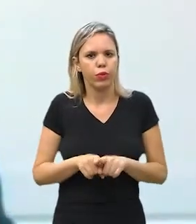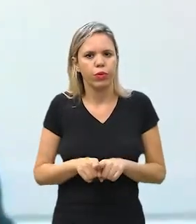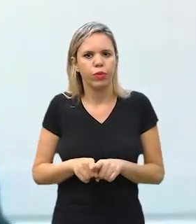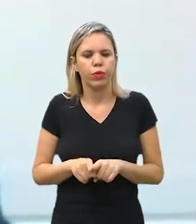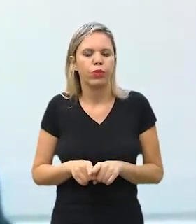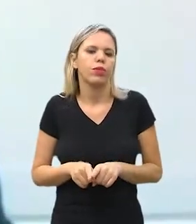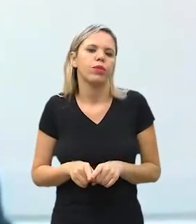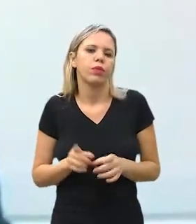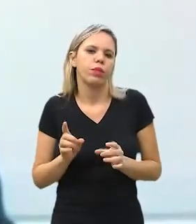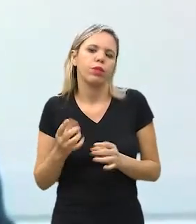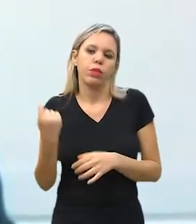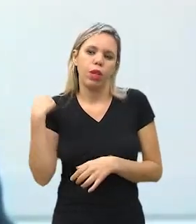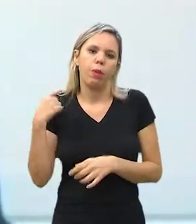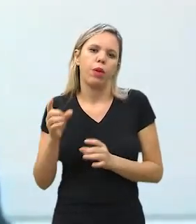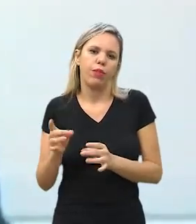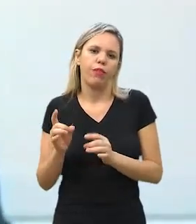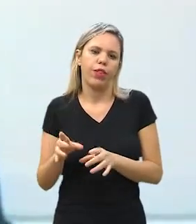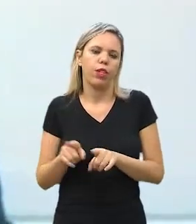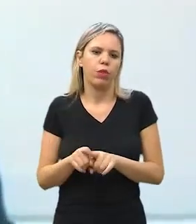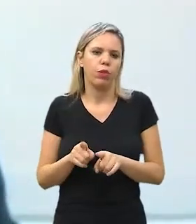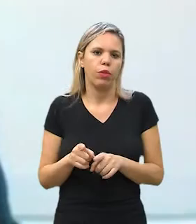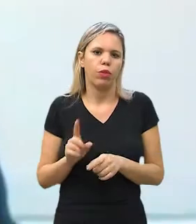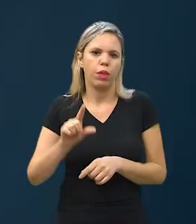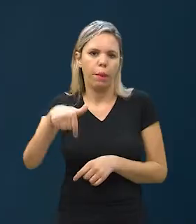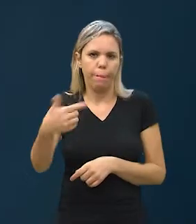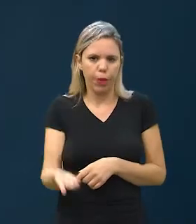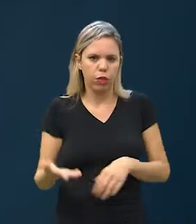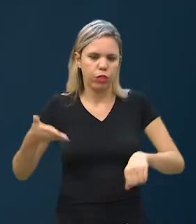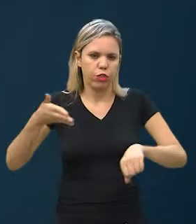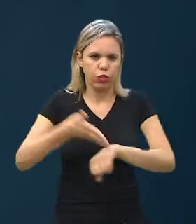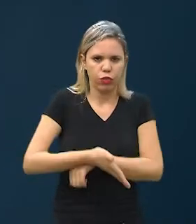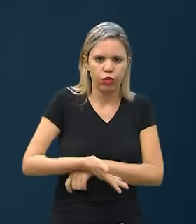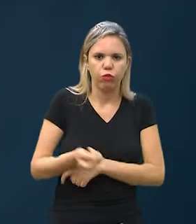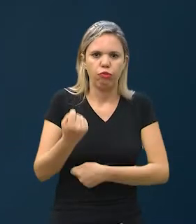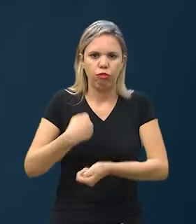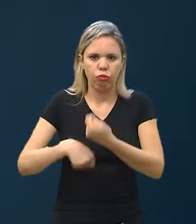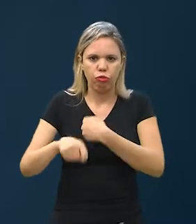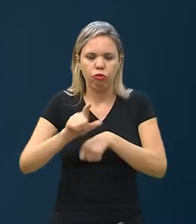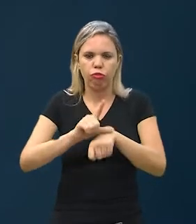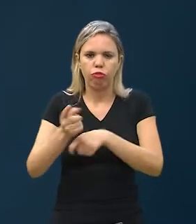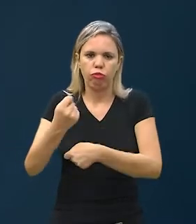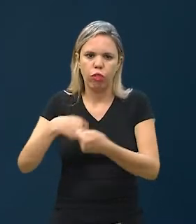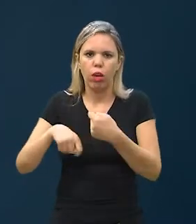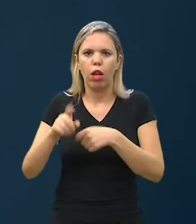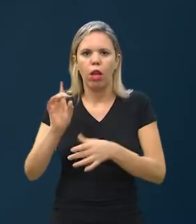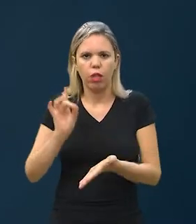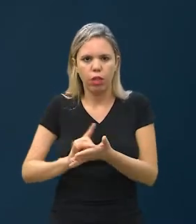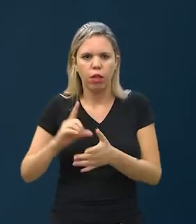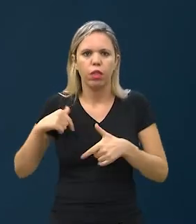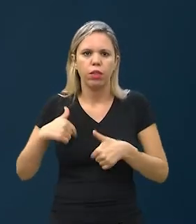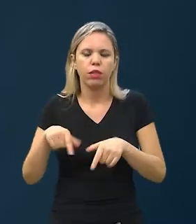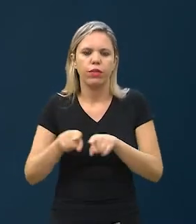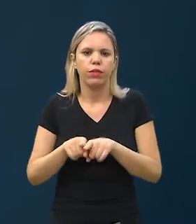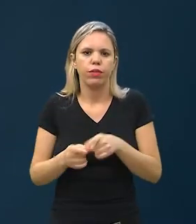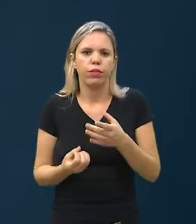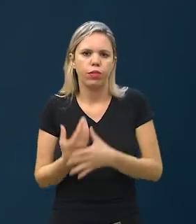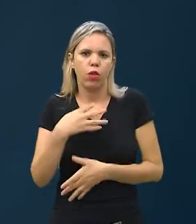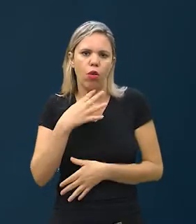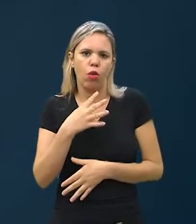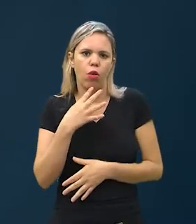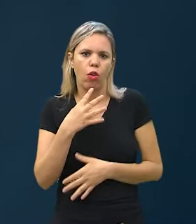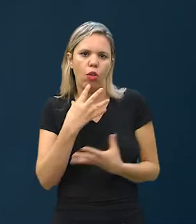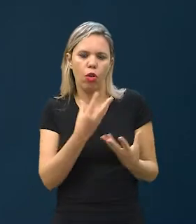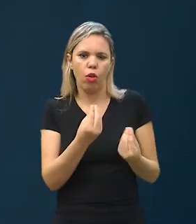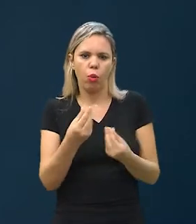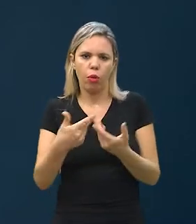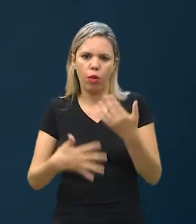fui convidado, inclusive, por um fornecedor na época. E foi depois que eu entrei nesse network que realmente teve